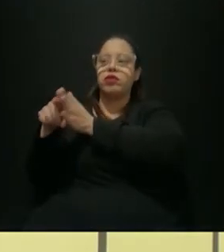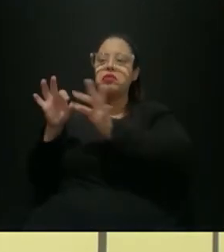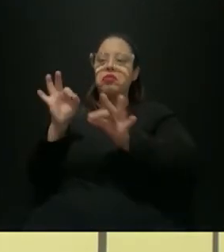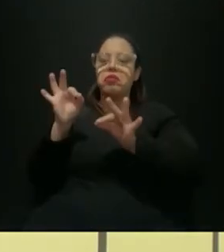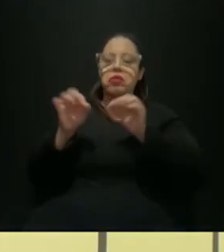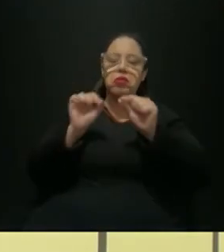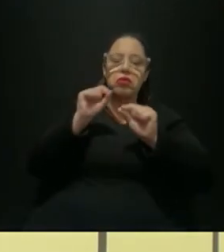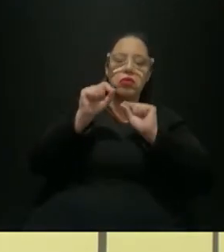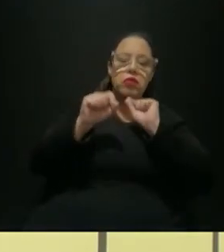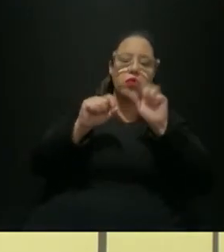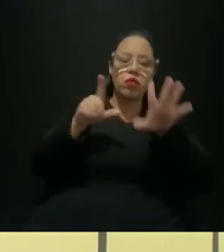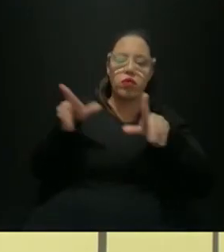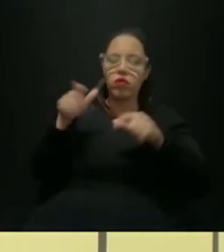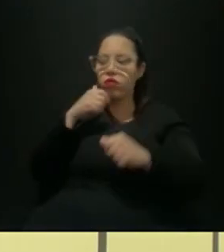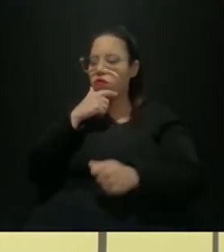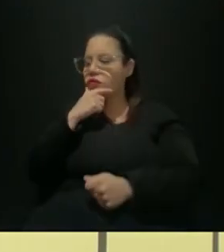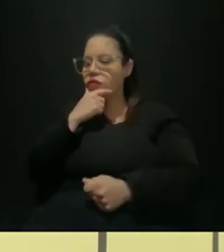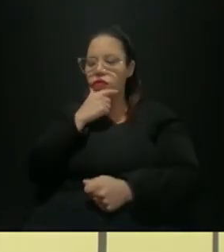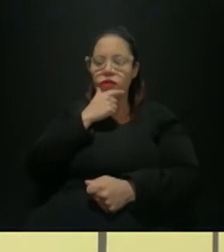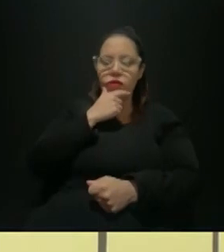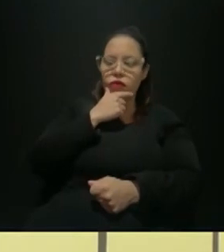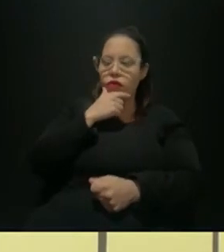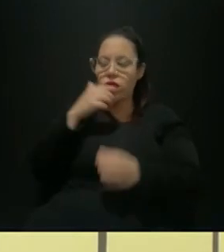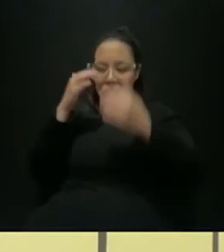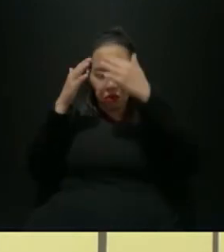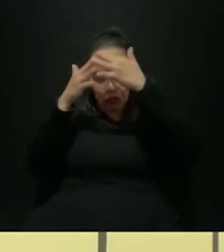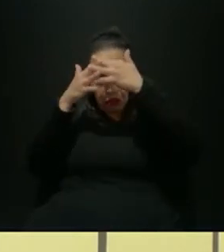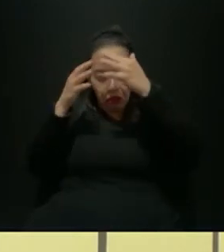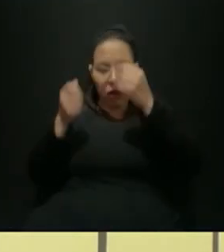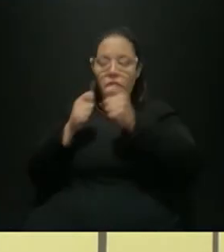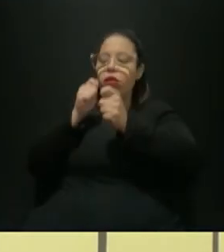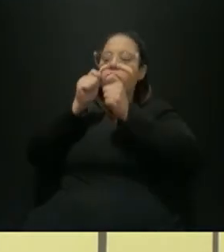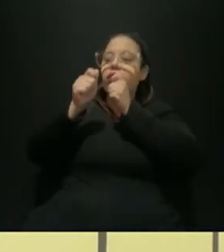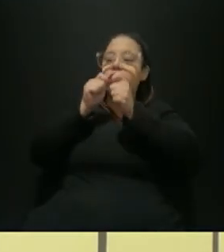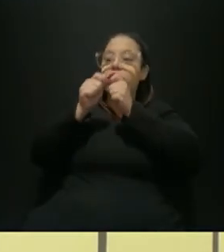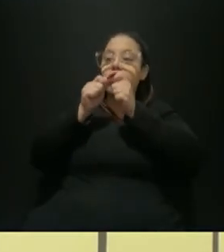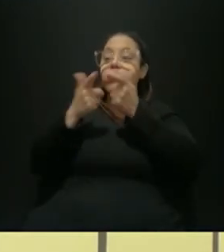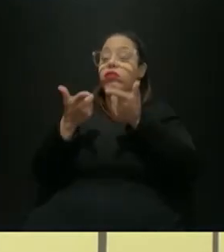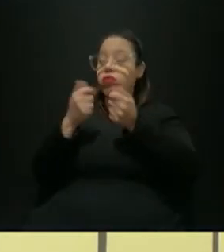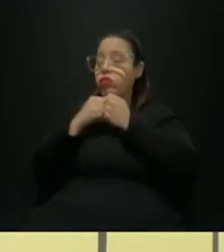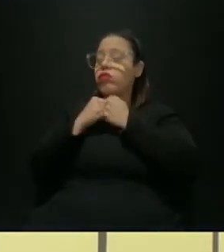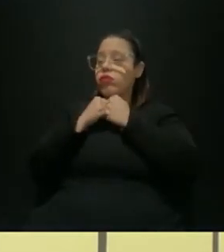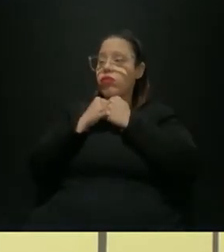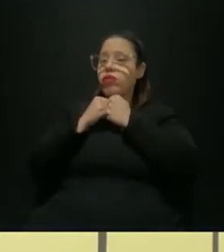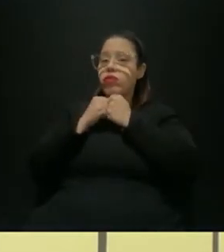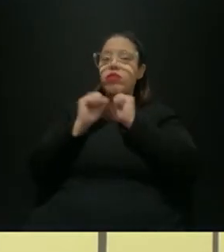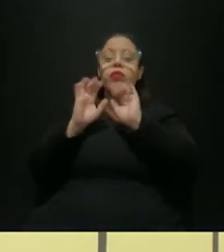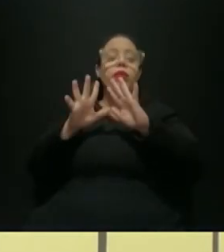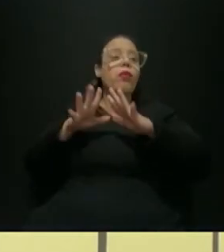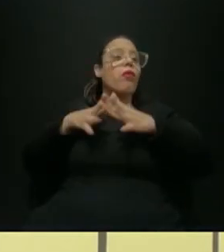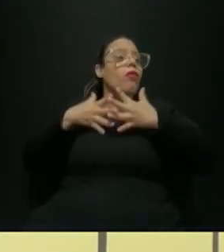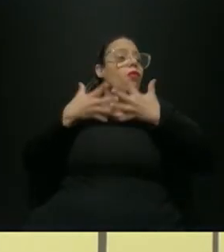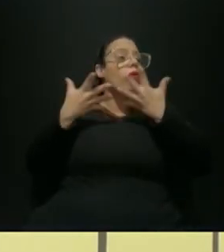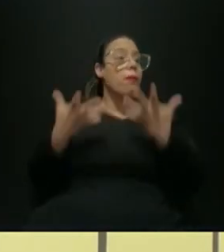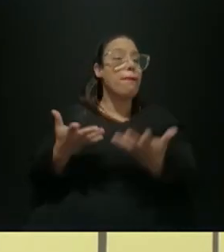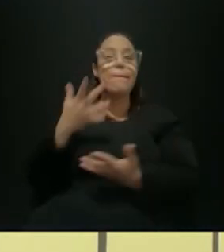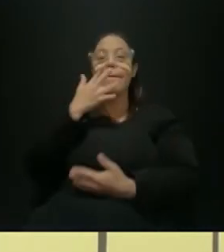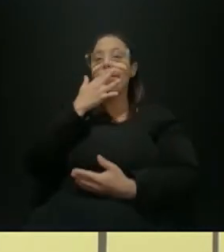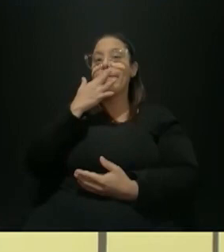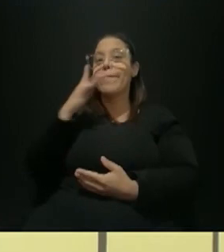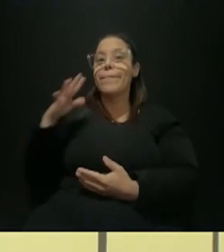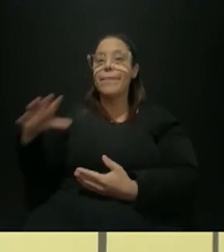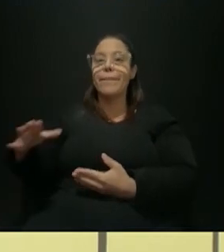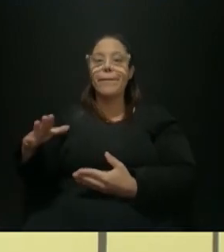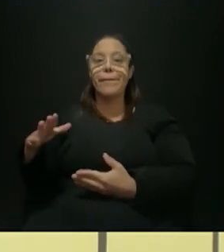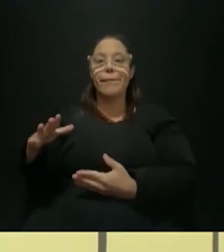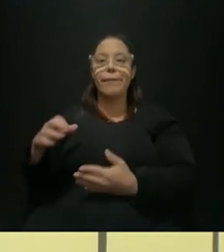né, do cérebro, pelas entrevistas que eram feitas, o quanto, né, as crianças que permaneceram